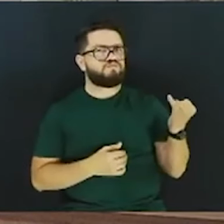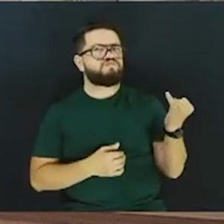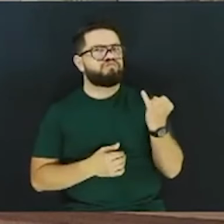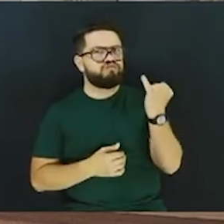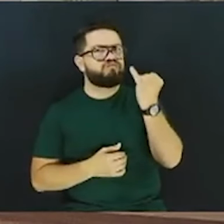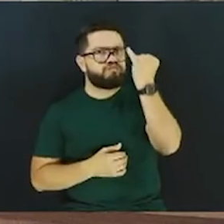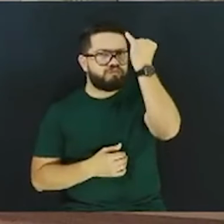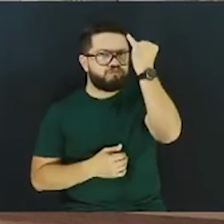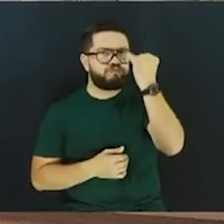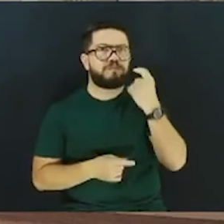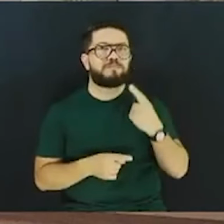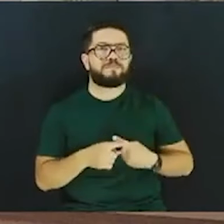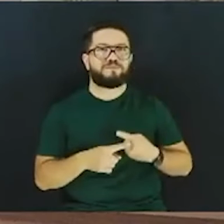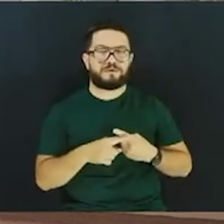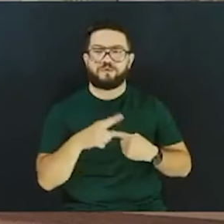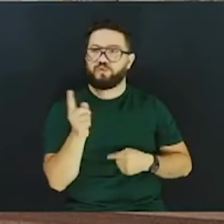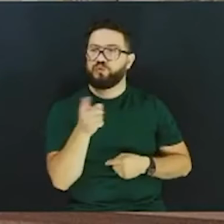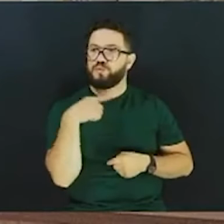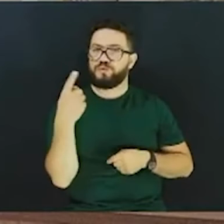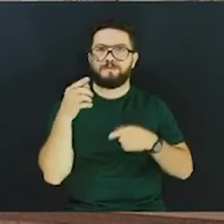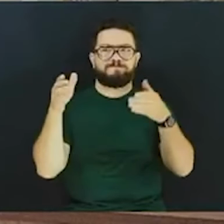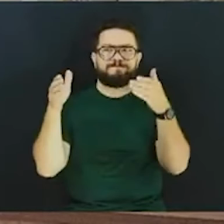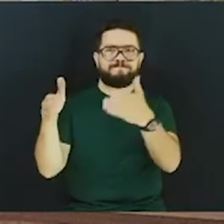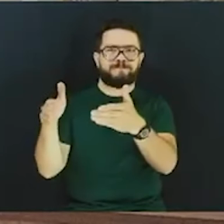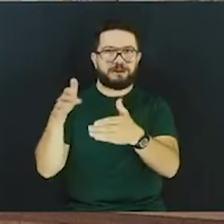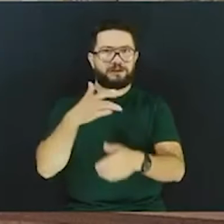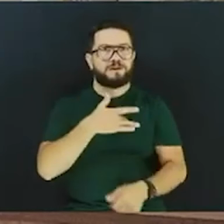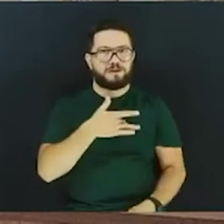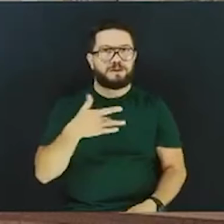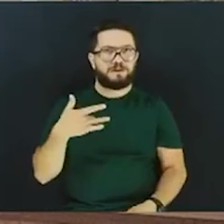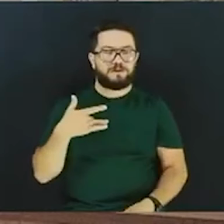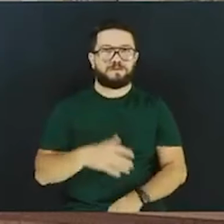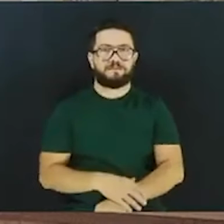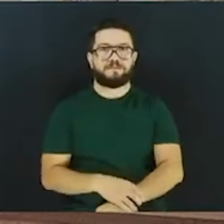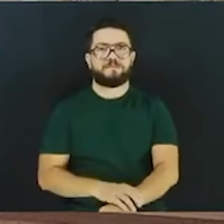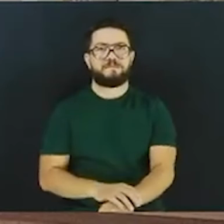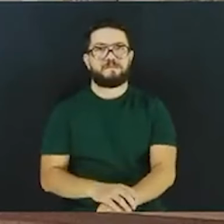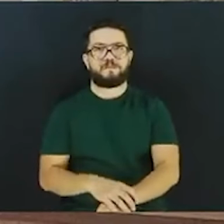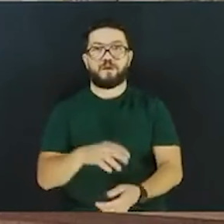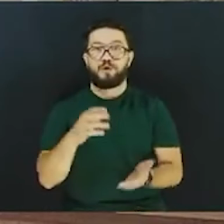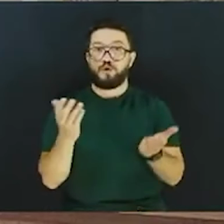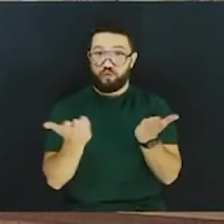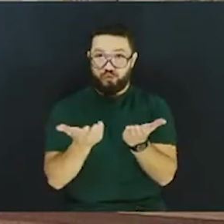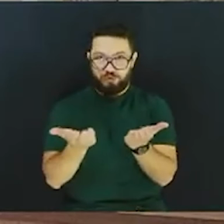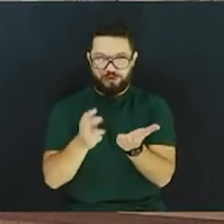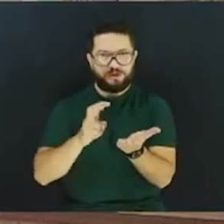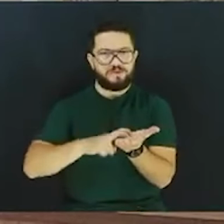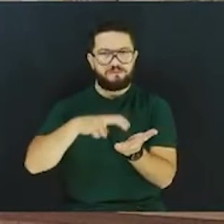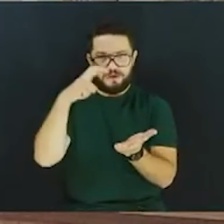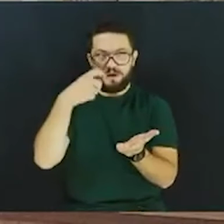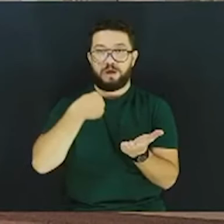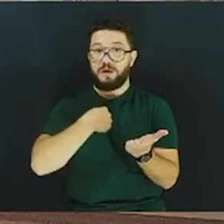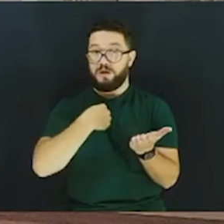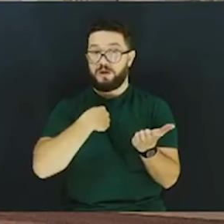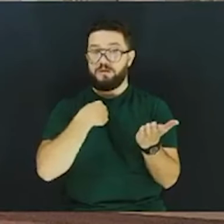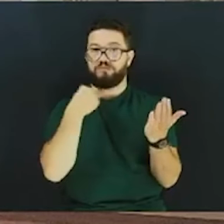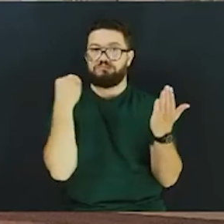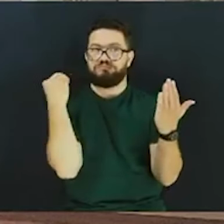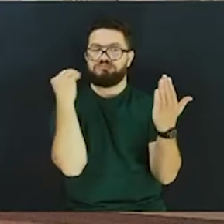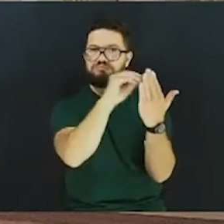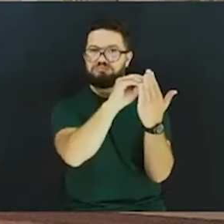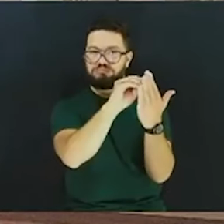para a saúde eu protocolei hoje pela manhã uma Moção o vereador títulos Elim de apoio a cara